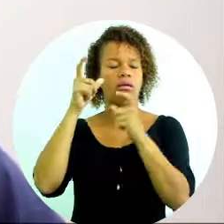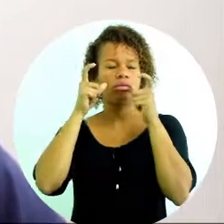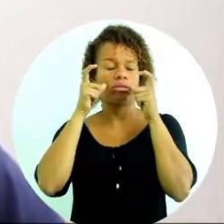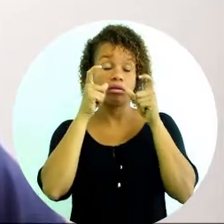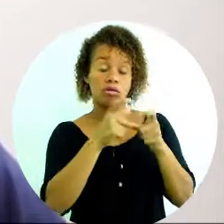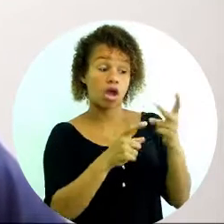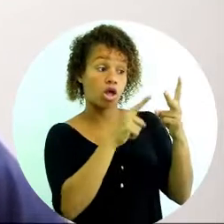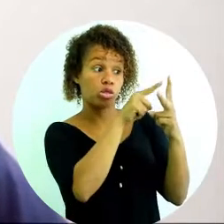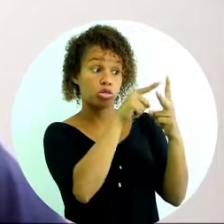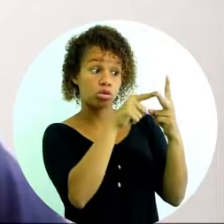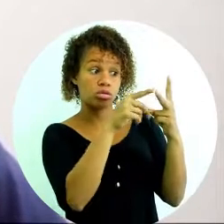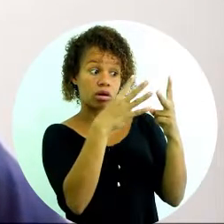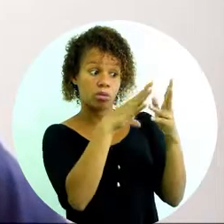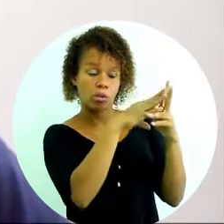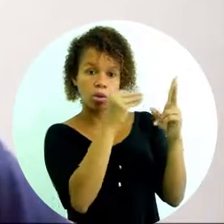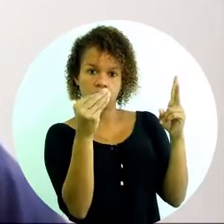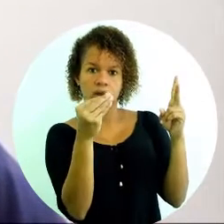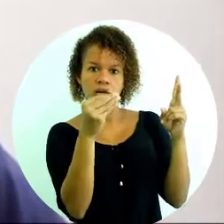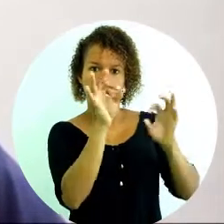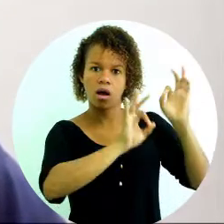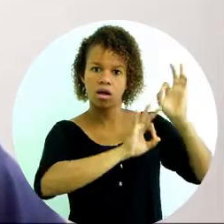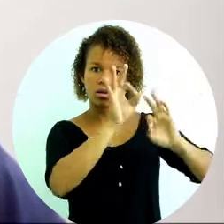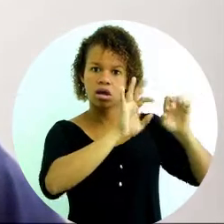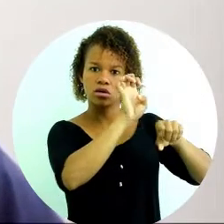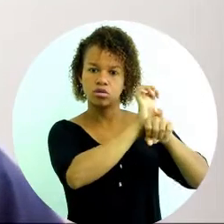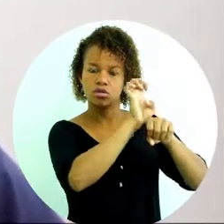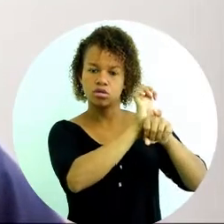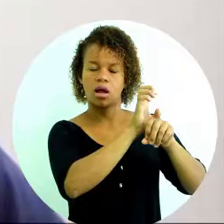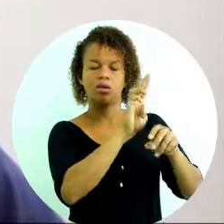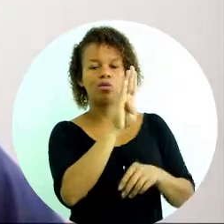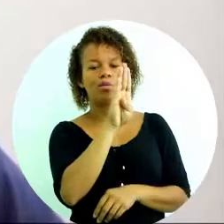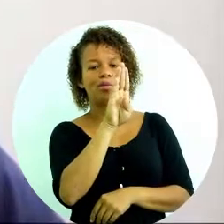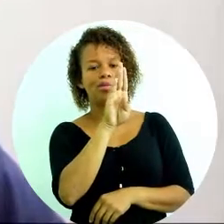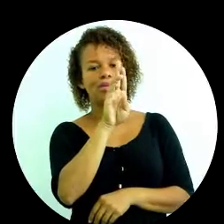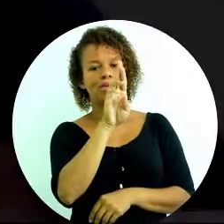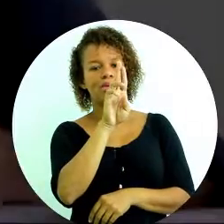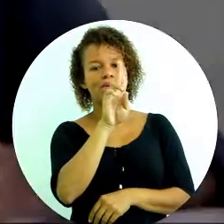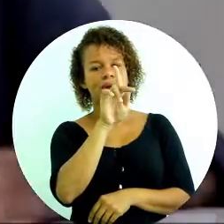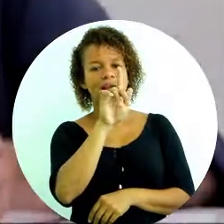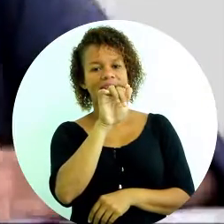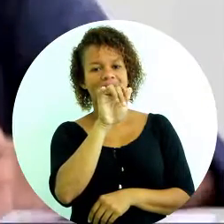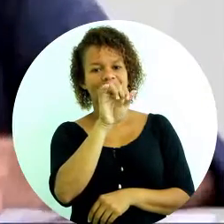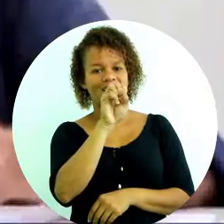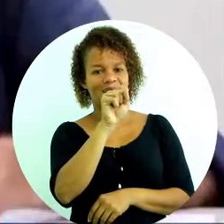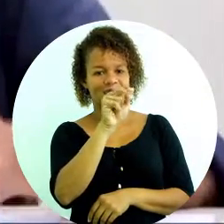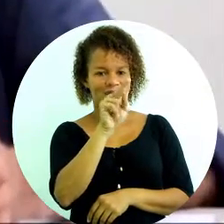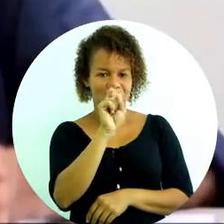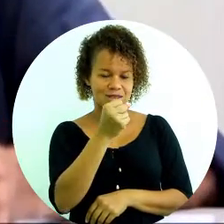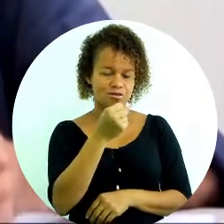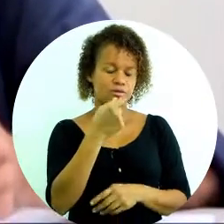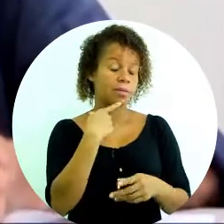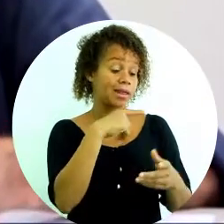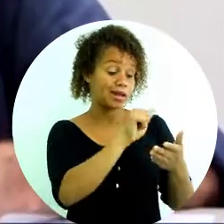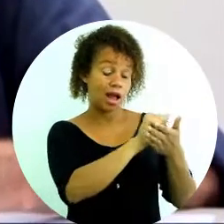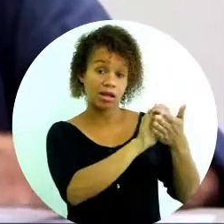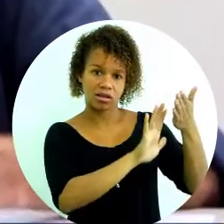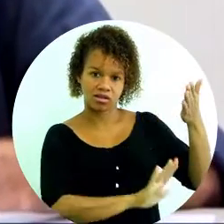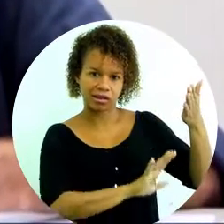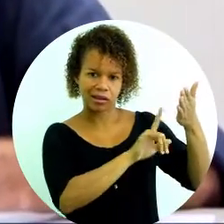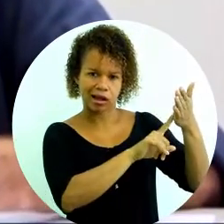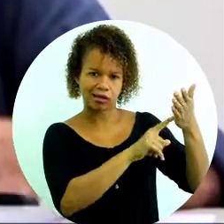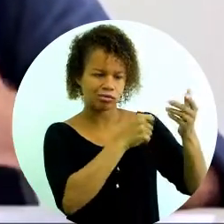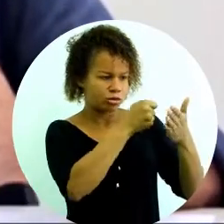identifica dois grandes modelos de organização do Estado burguês. O Estado burguês, na